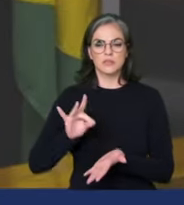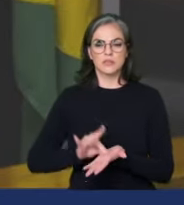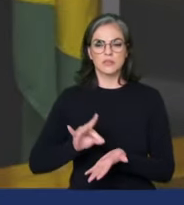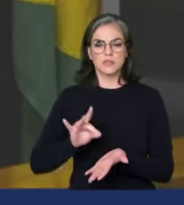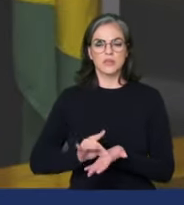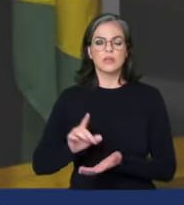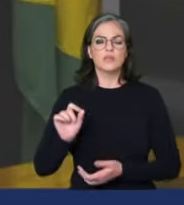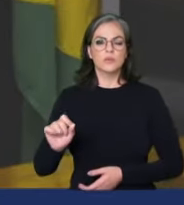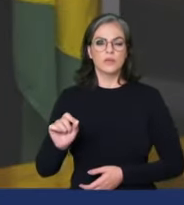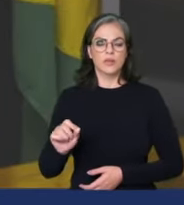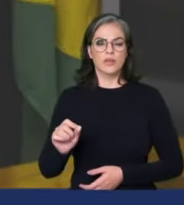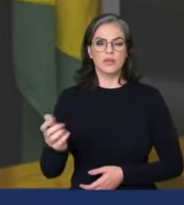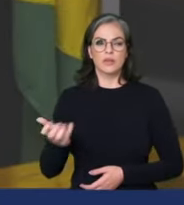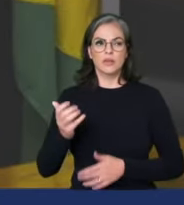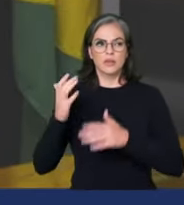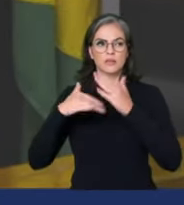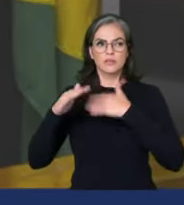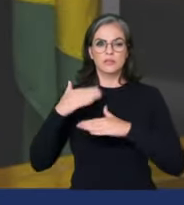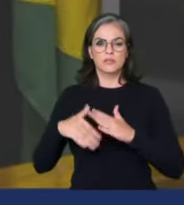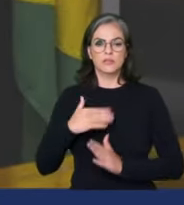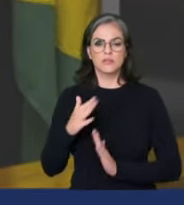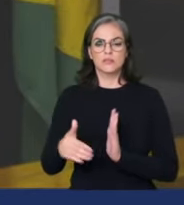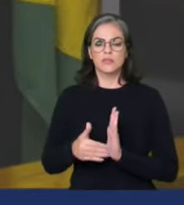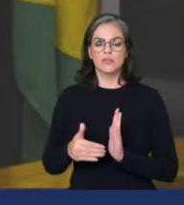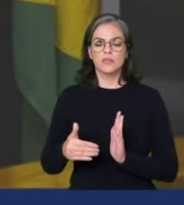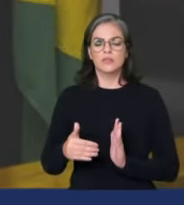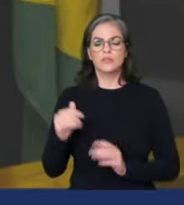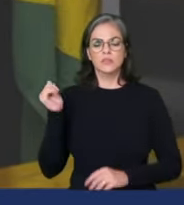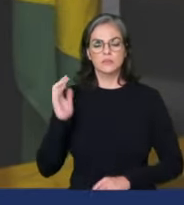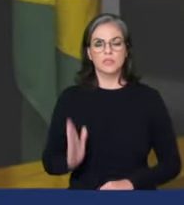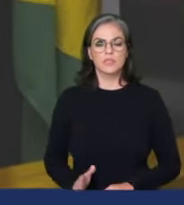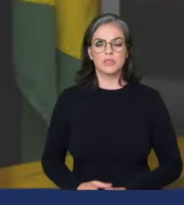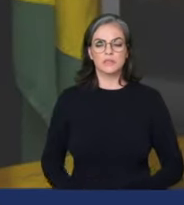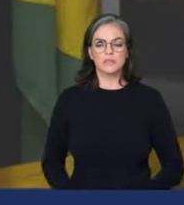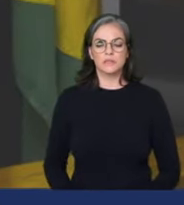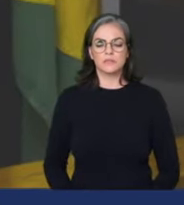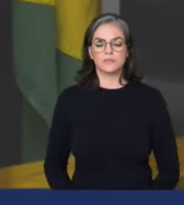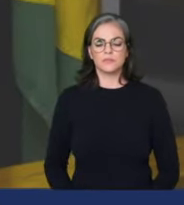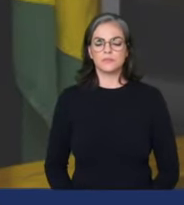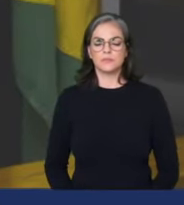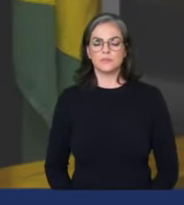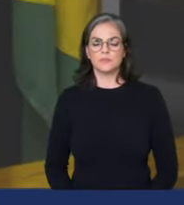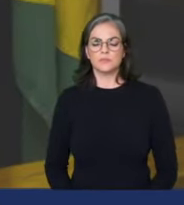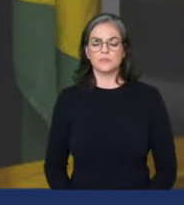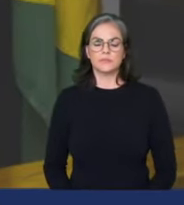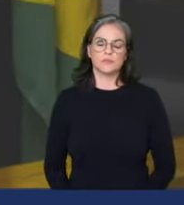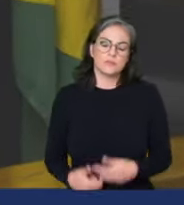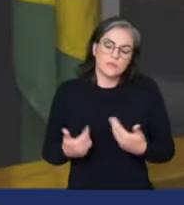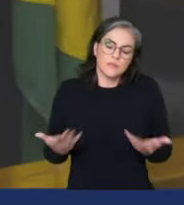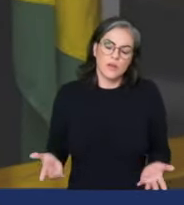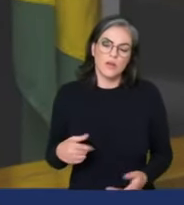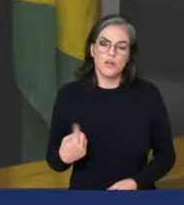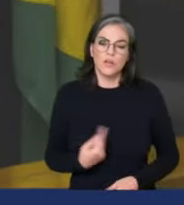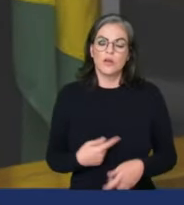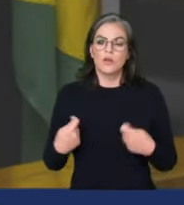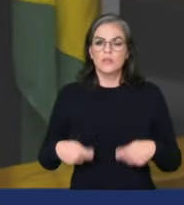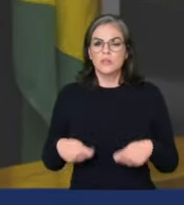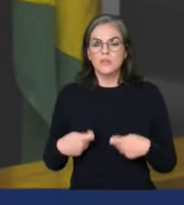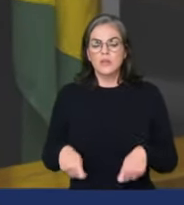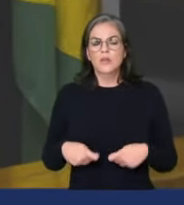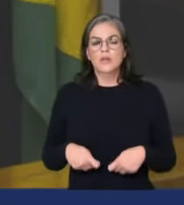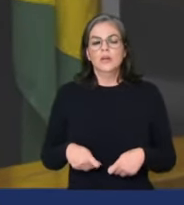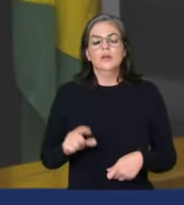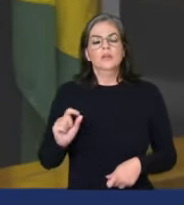dilapidar do patrimônio público e da soberania nacional. Precisamos fazer com que a nossa querida Petrobras